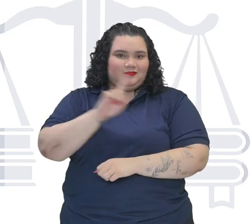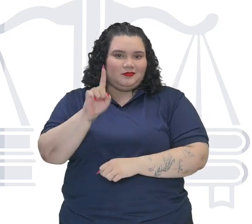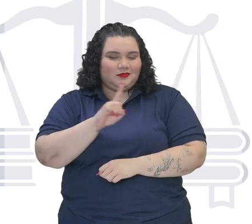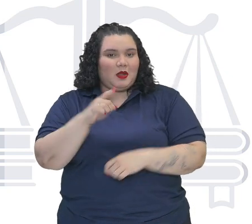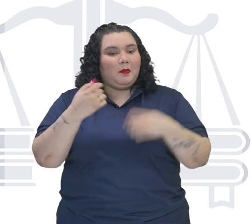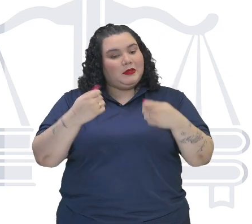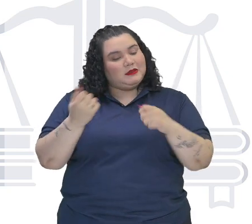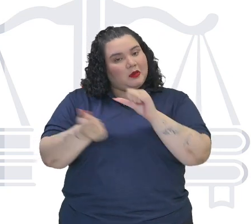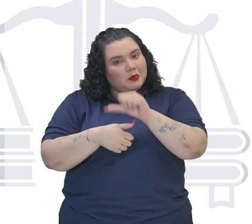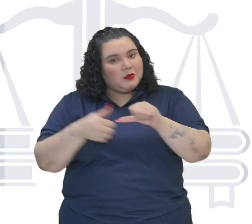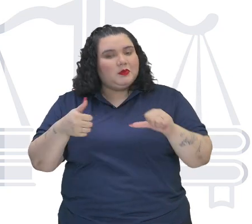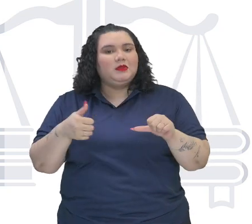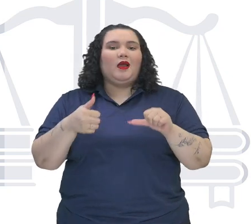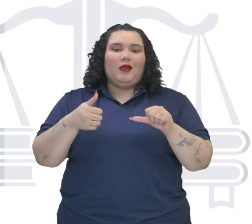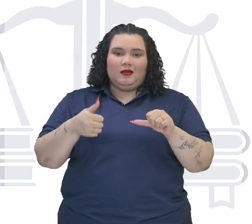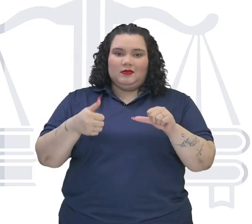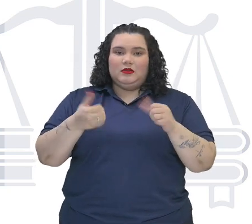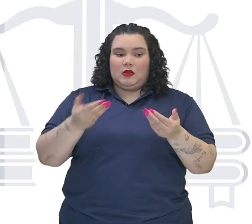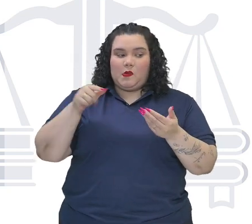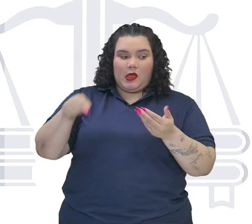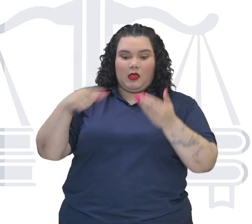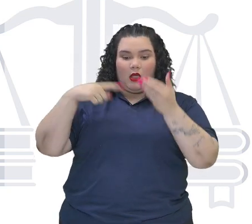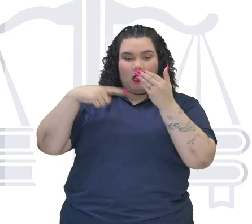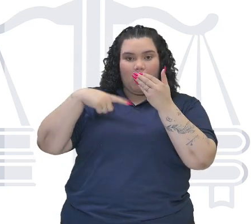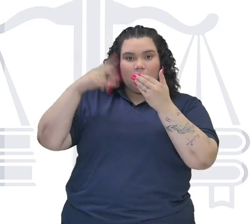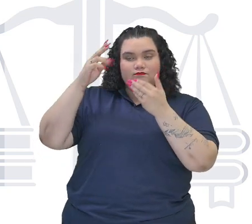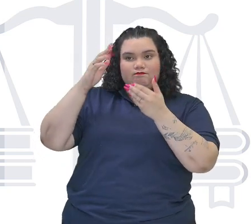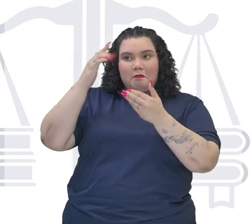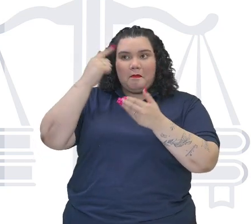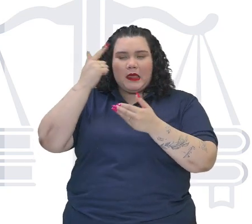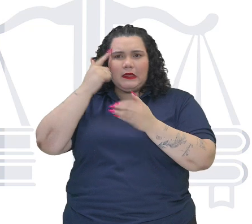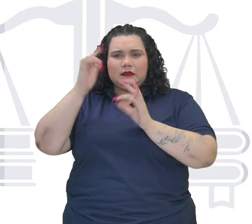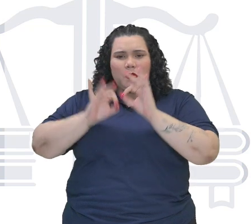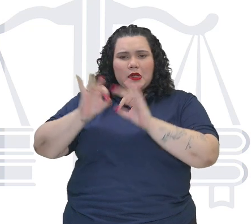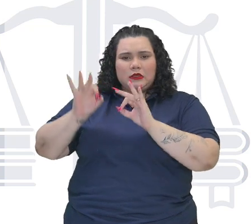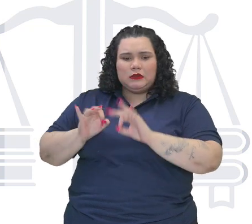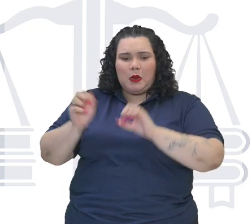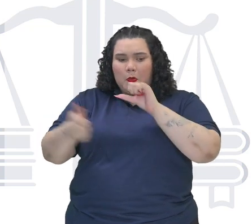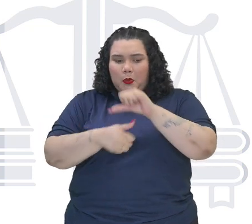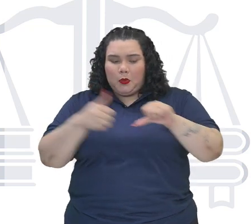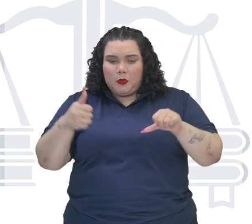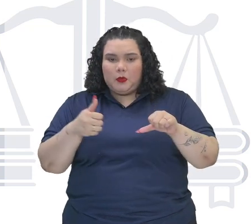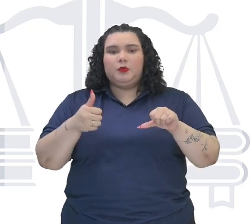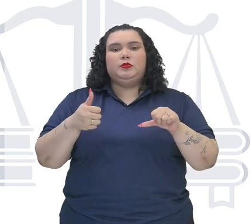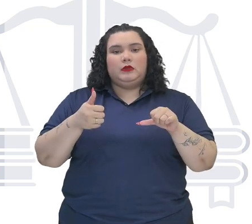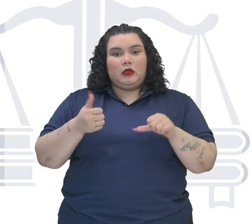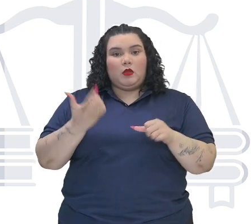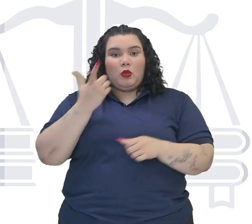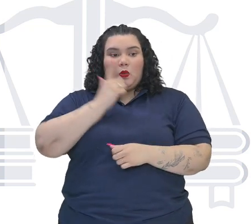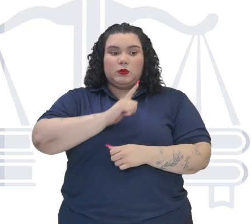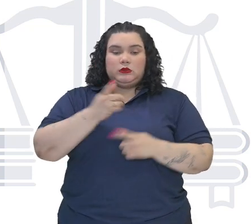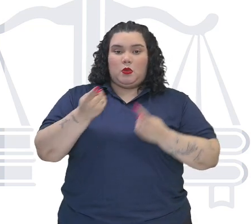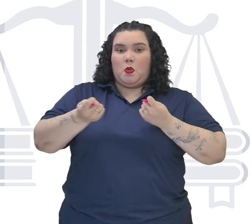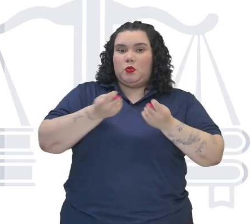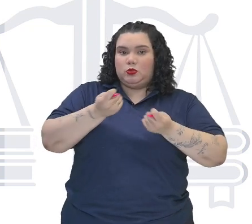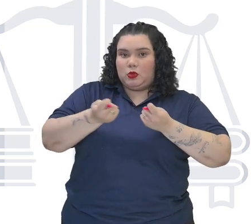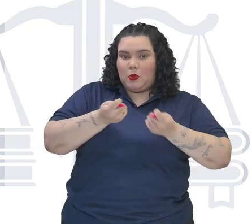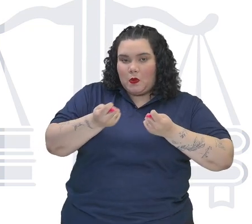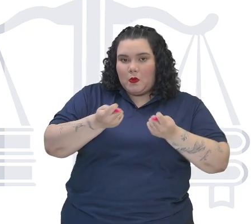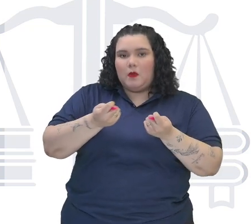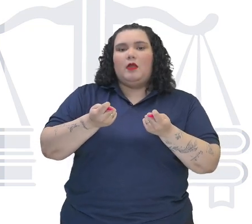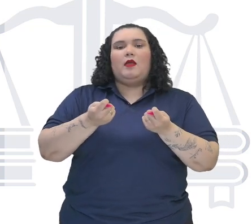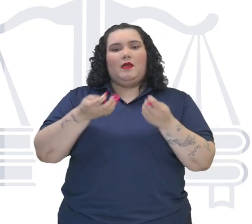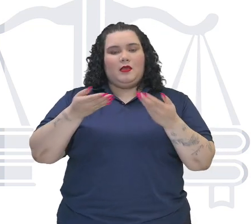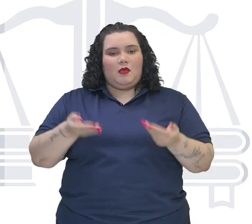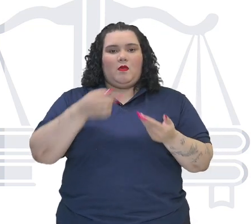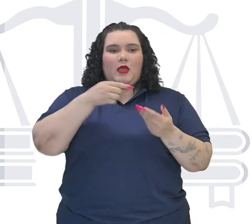isso, já é um exercício metacognitivo que ele está fazendo. E quando ele se regula, né, a gente tem ali uma